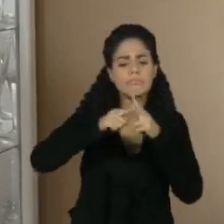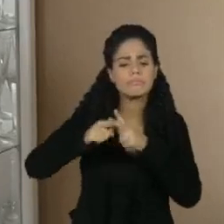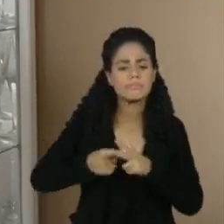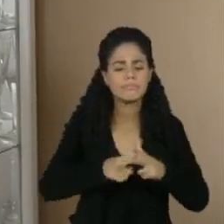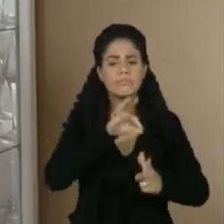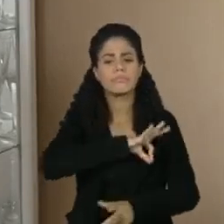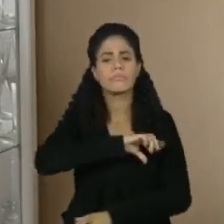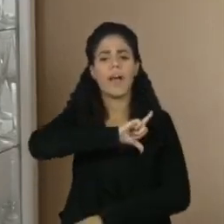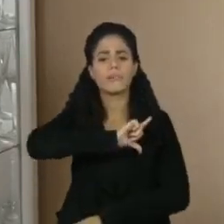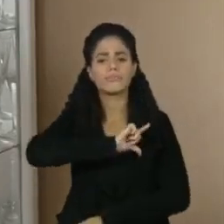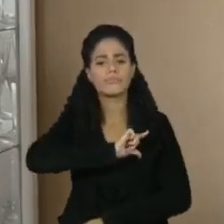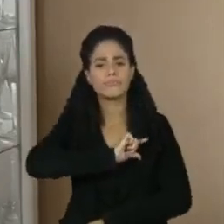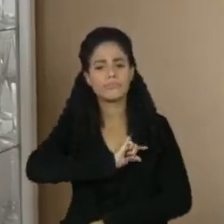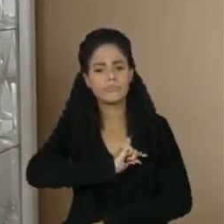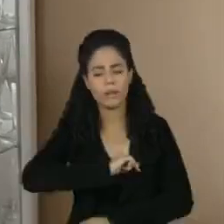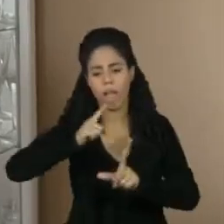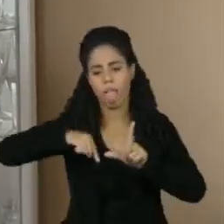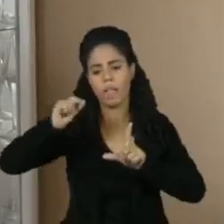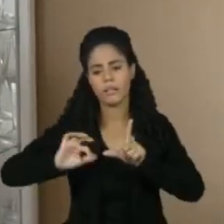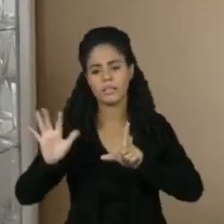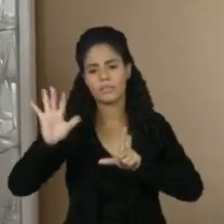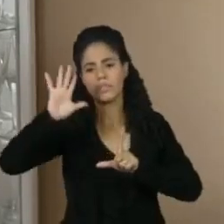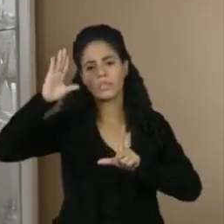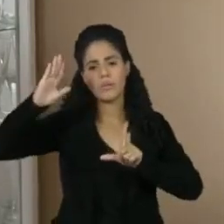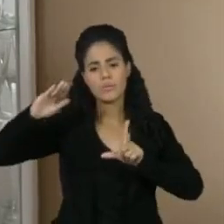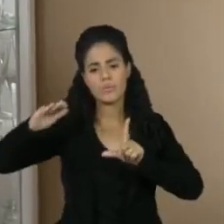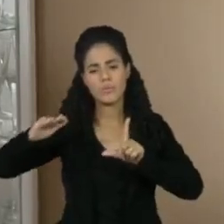vezes, abaixo da inflação nos últimos anos,